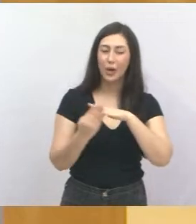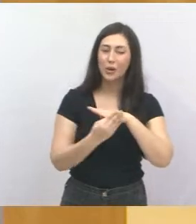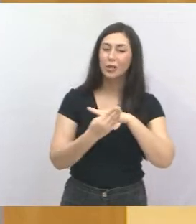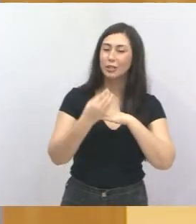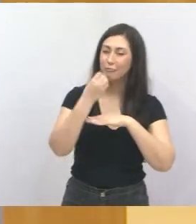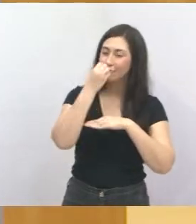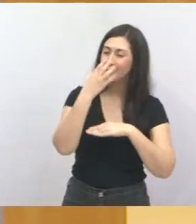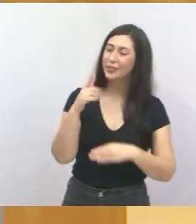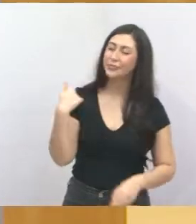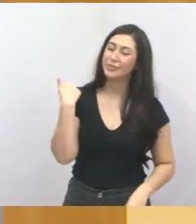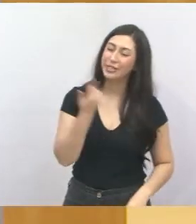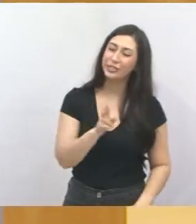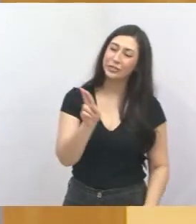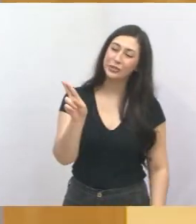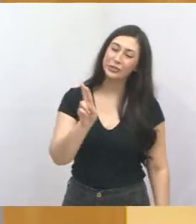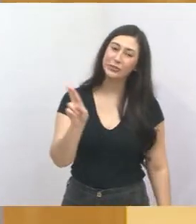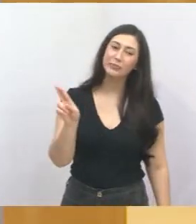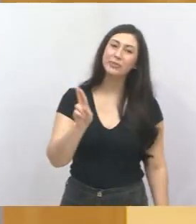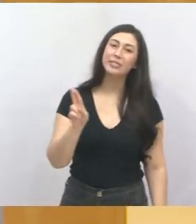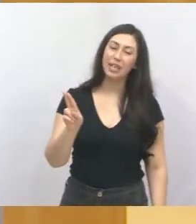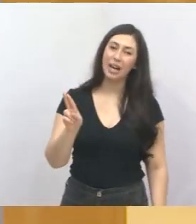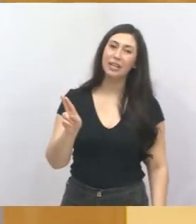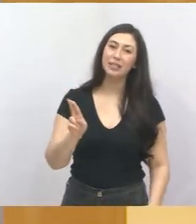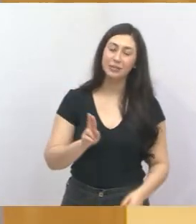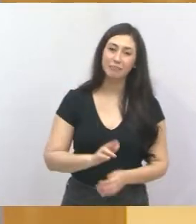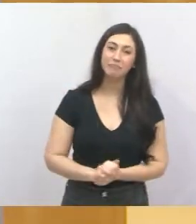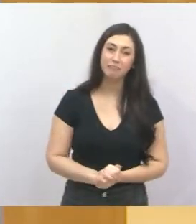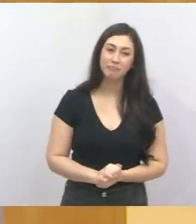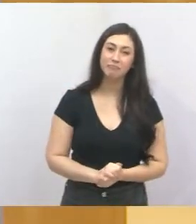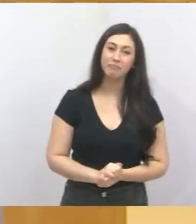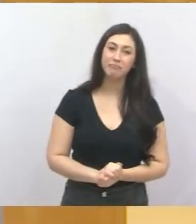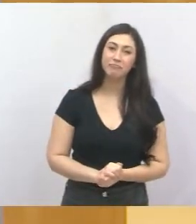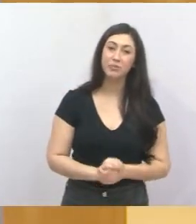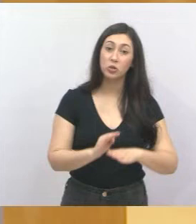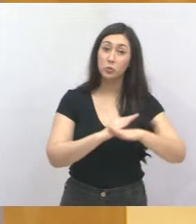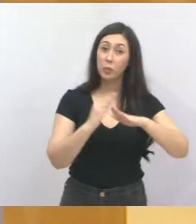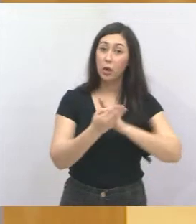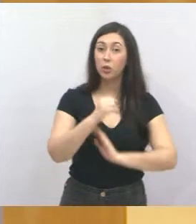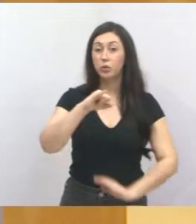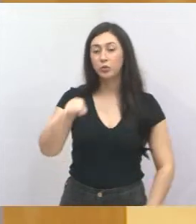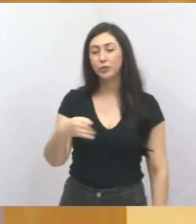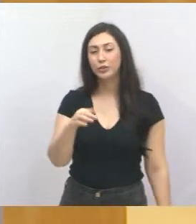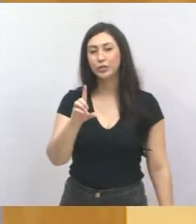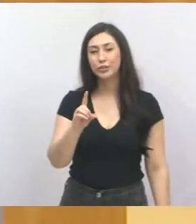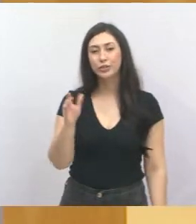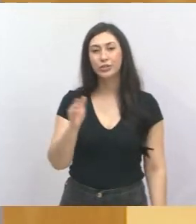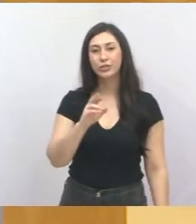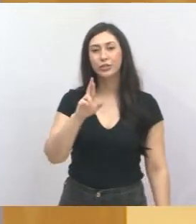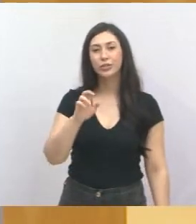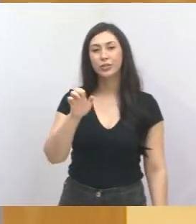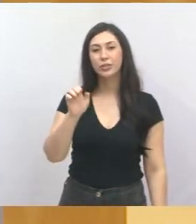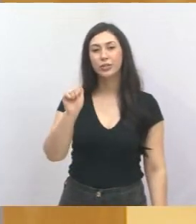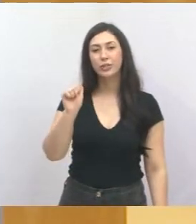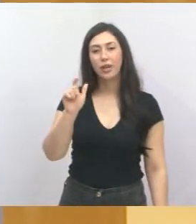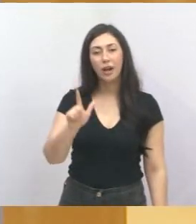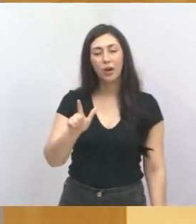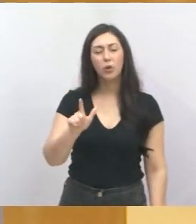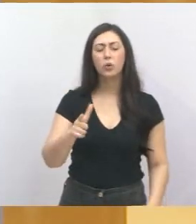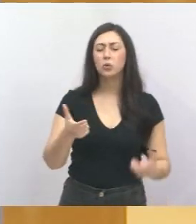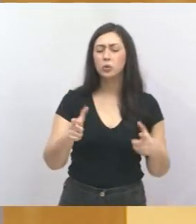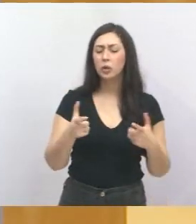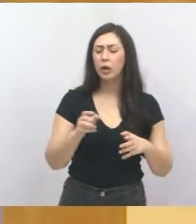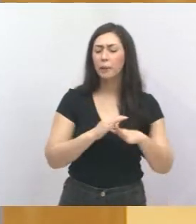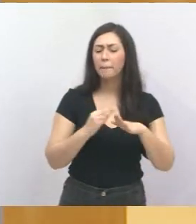gente nominar uma rua com o nome do seu avô que o Jardim Real, que é um bairro de pessoas trabalhadores,